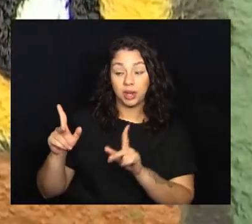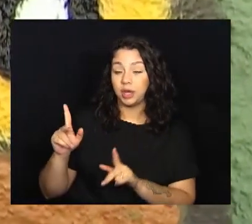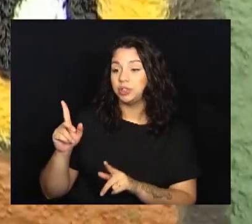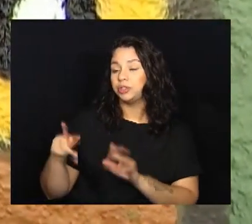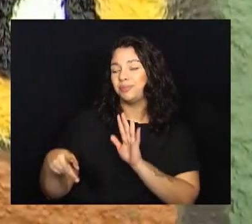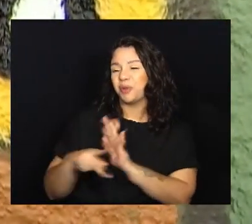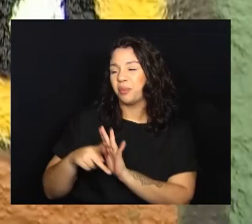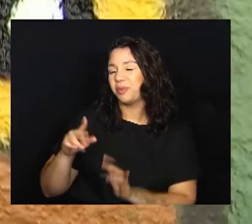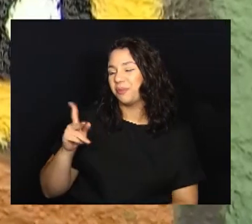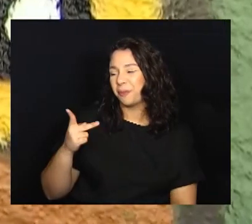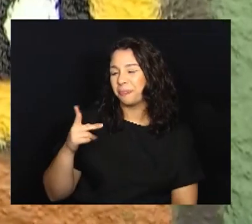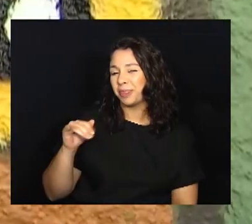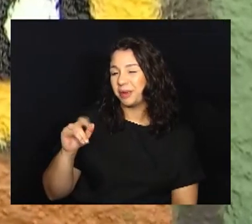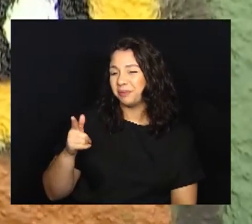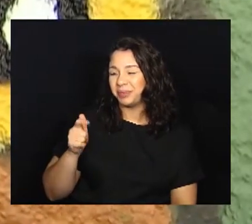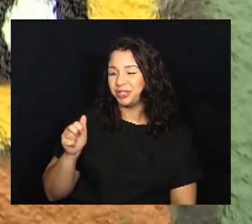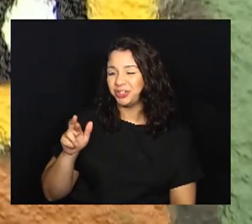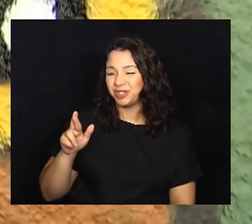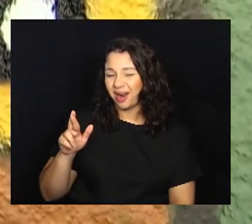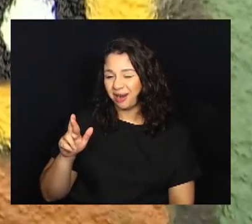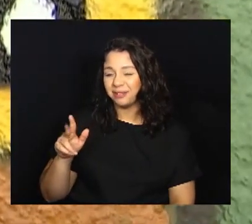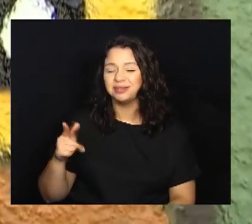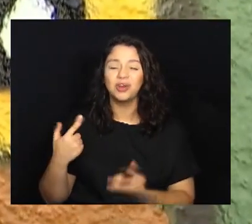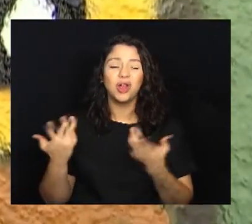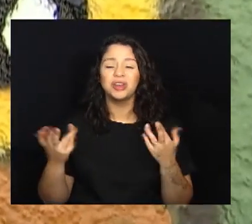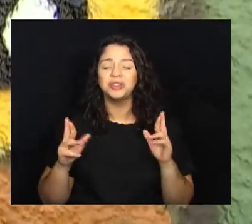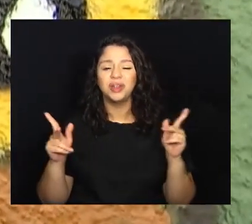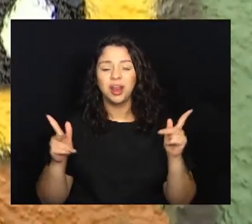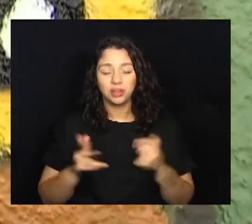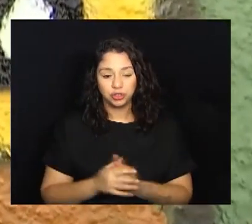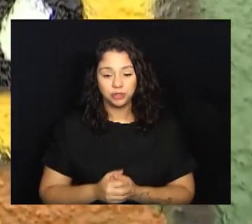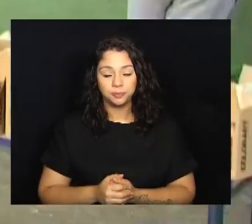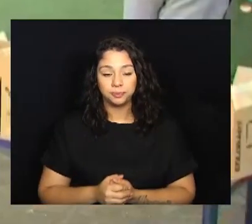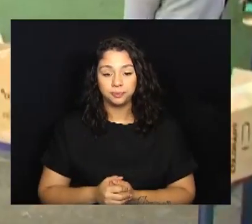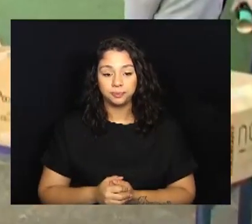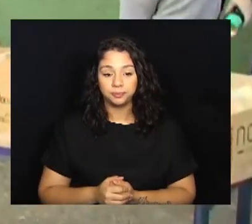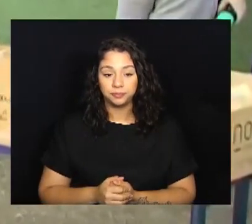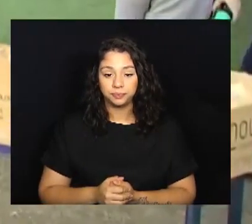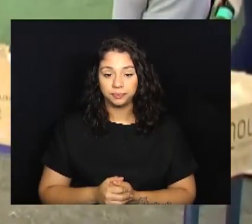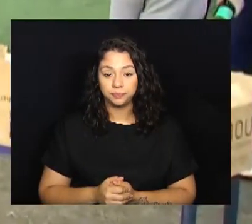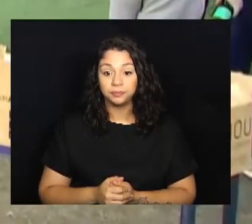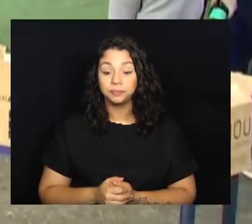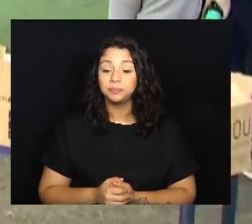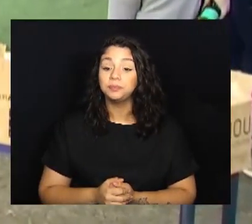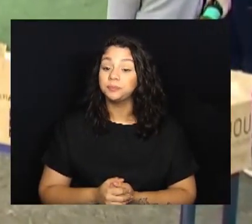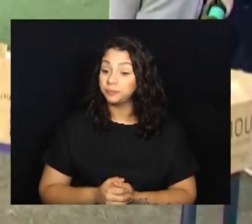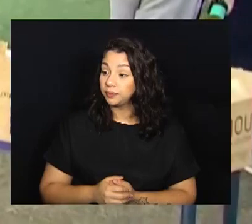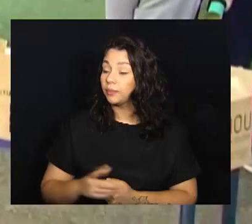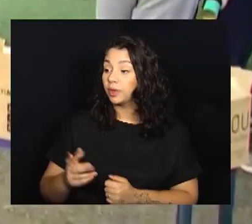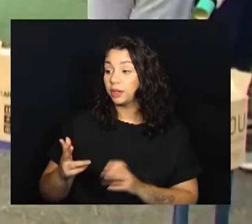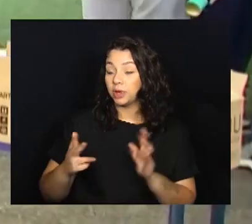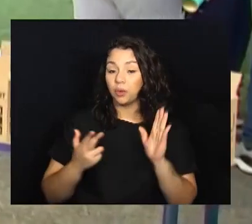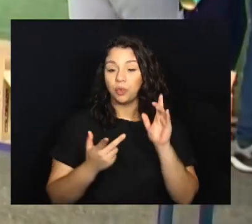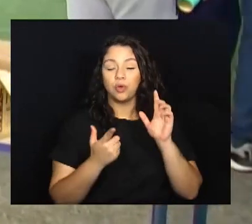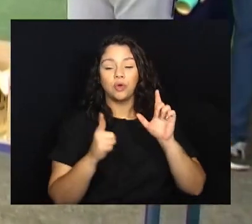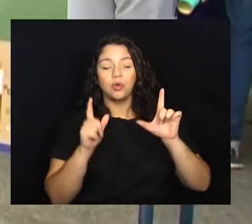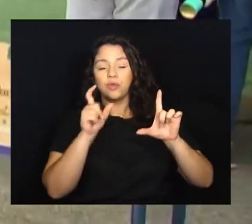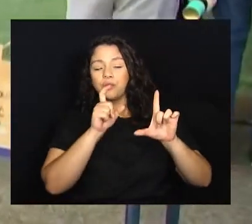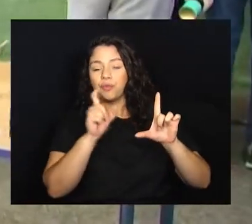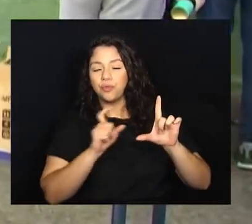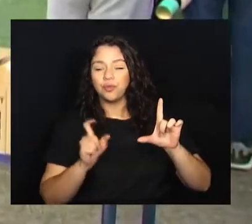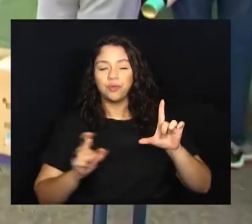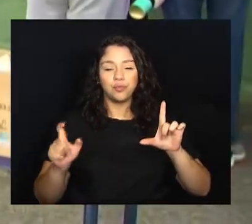gente qual que é a diferença da grafitagem pro piche. A grafitagem, ela vai para esse lado mais artístico, né,